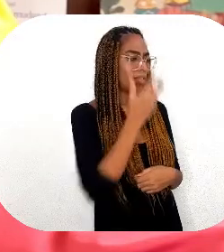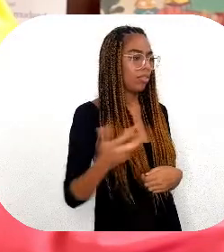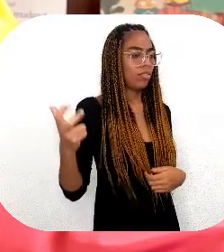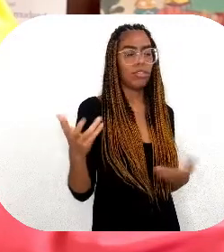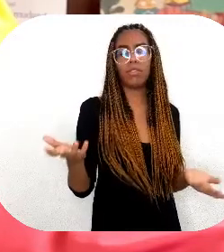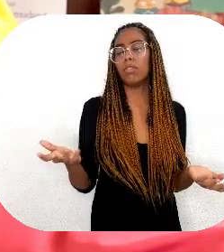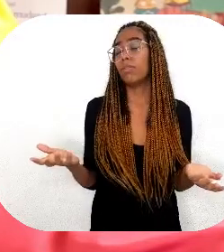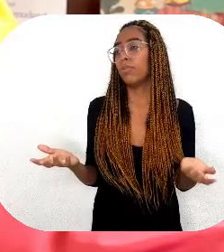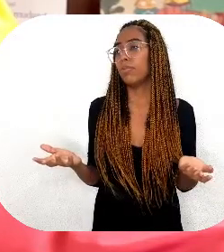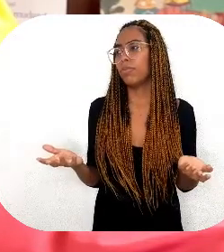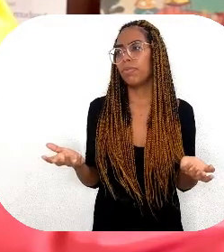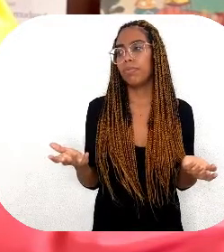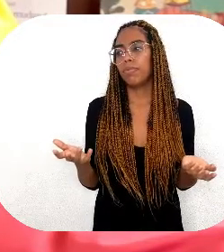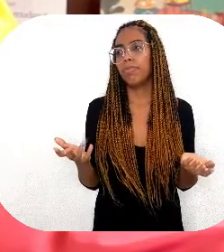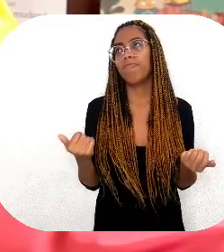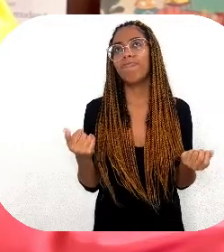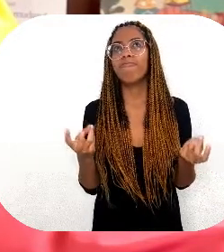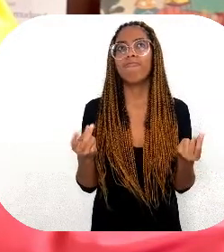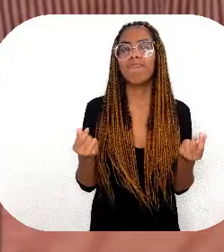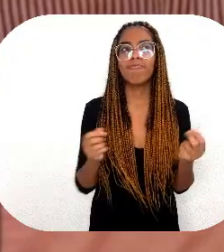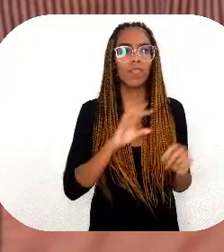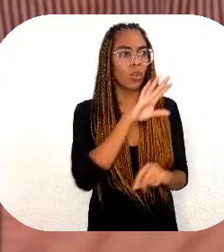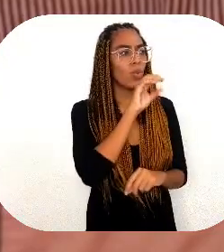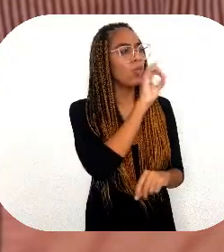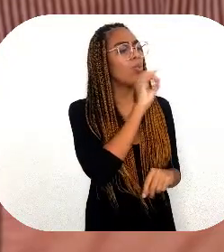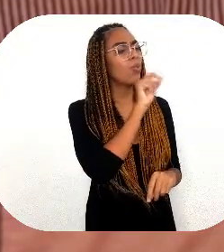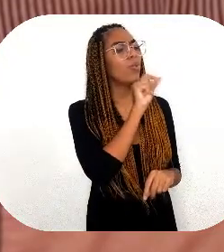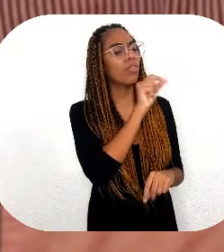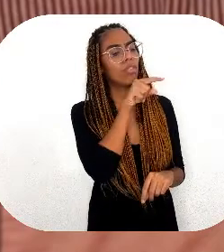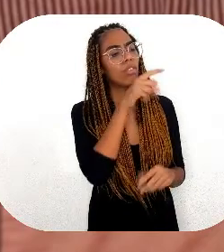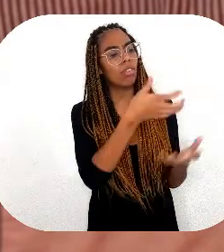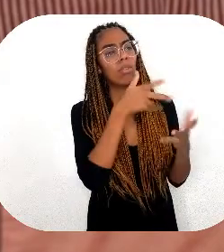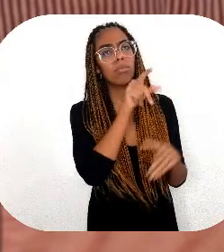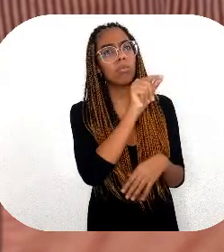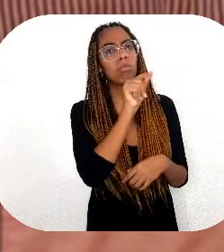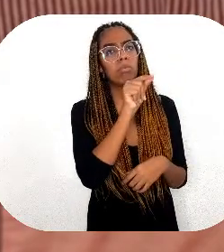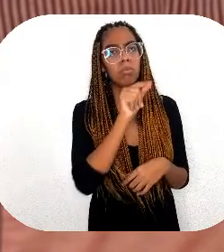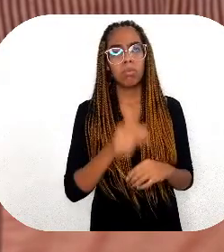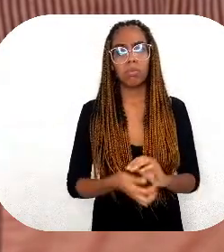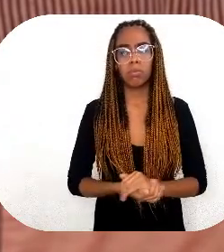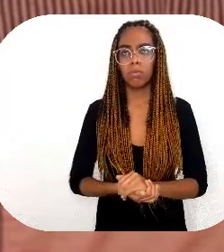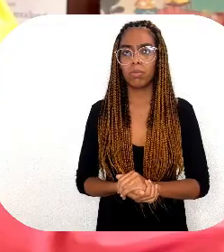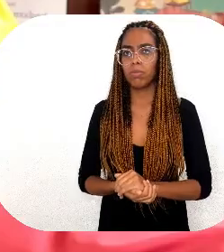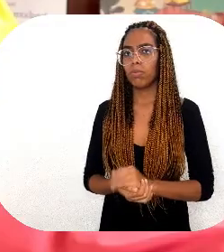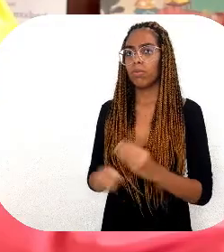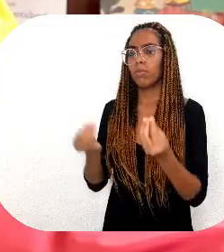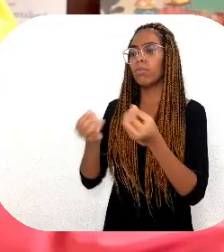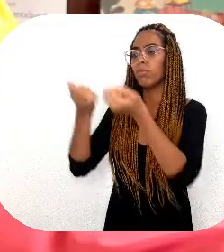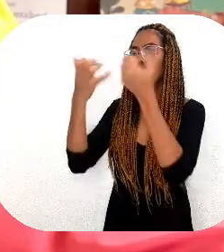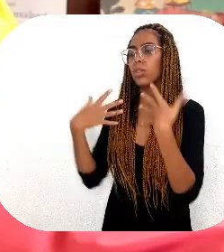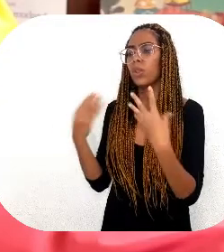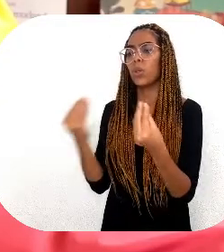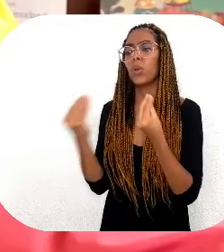para conversar com você, porque você é muito inteligente. Ah, tá bem. E o que é que você quer mesmo? Ah, sei